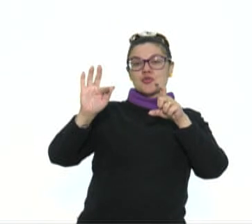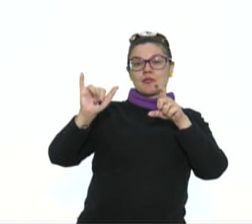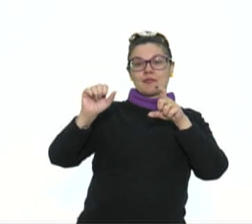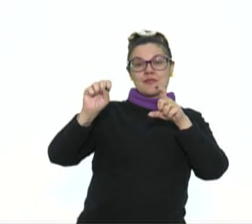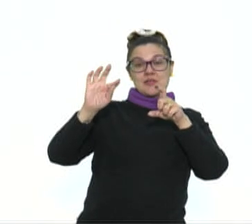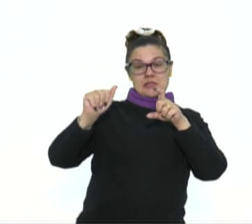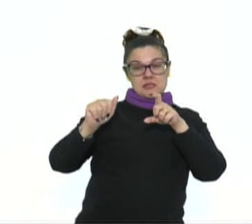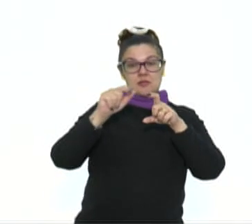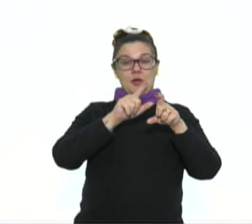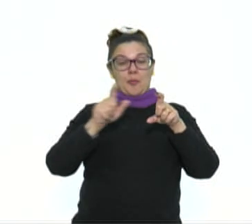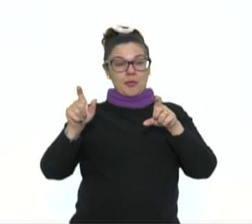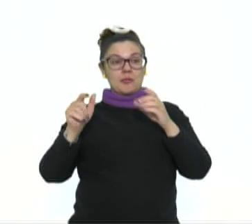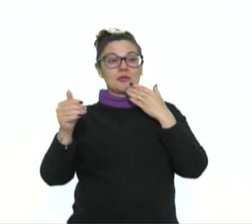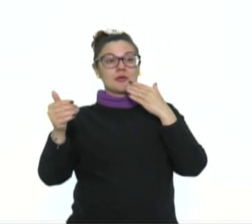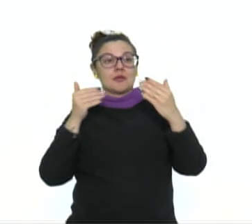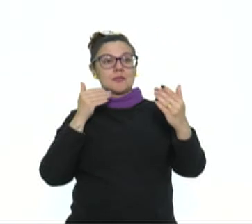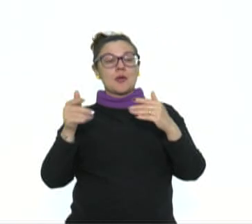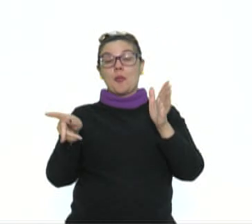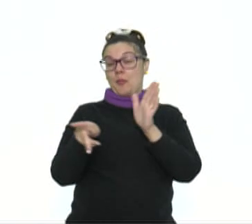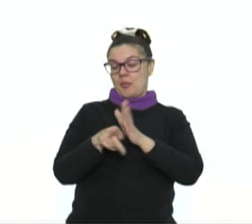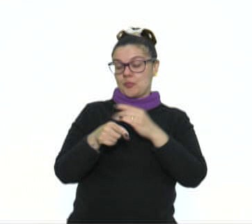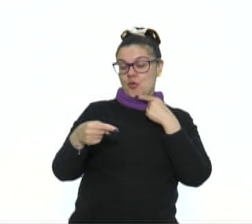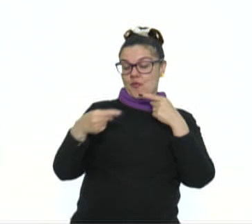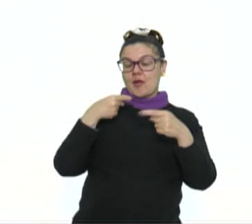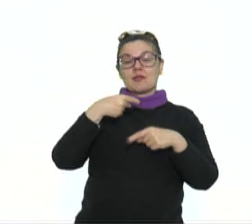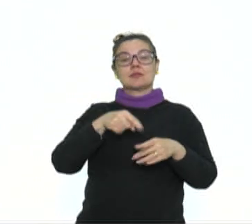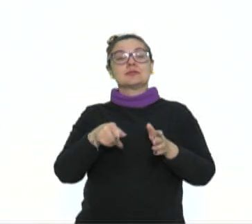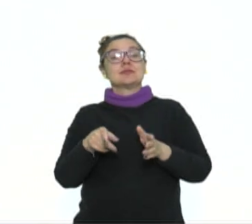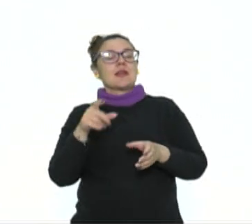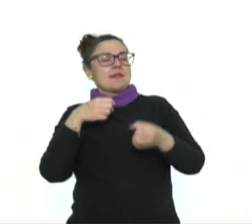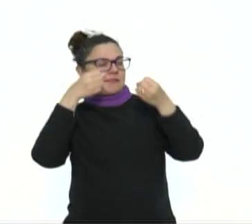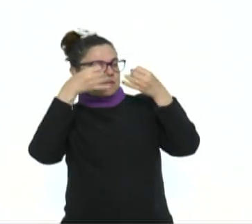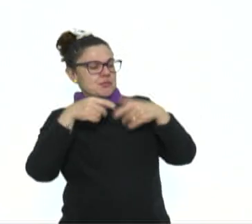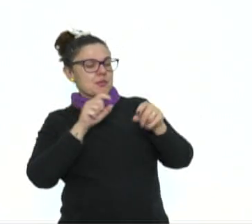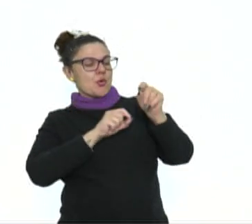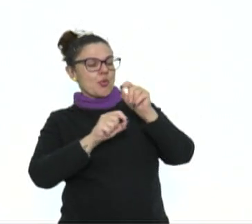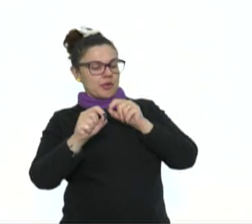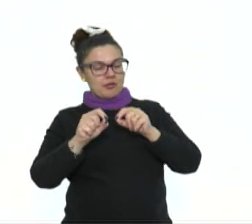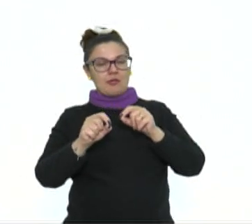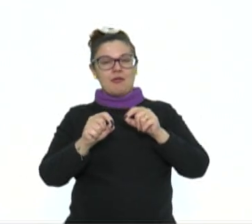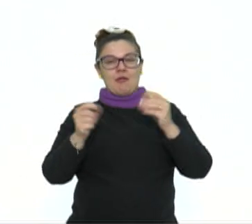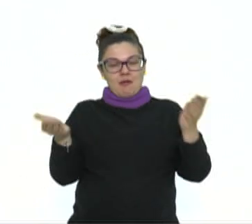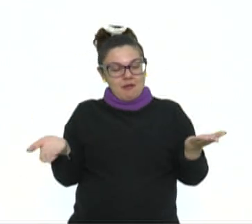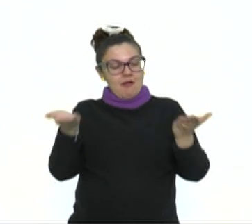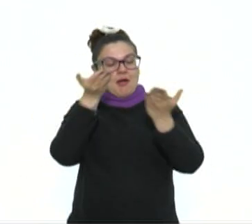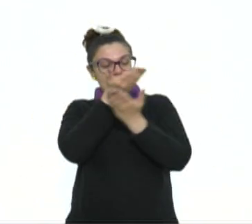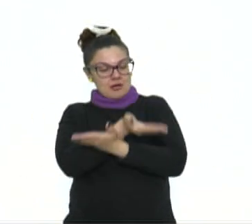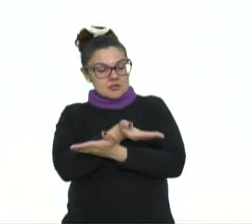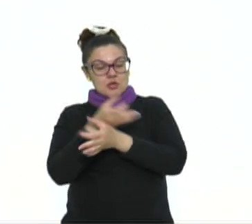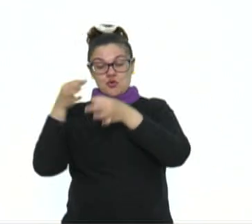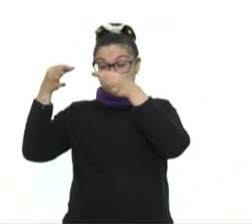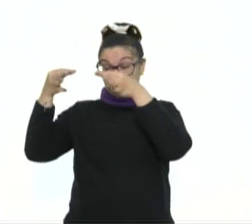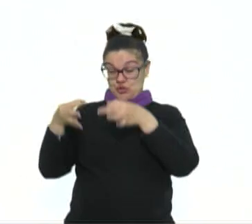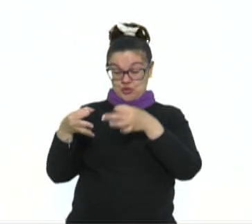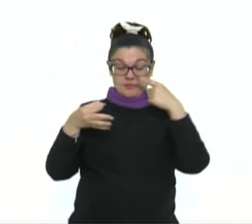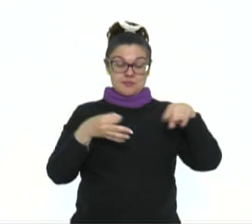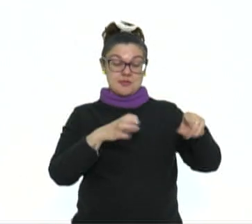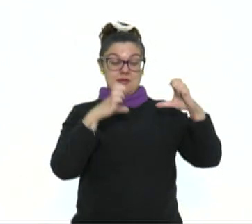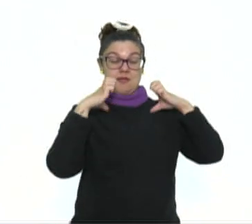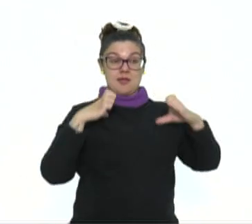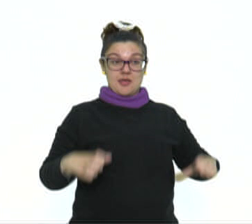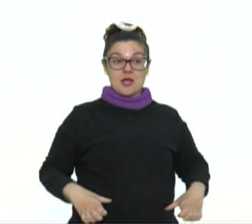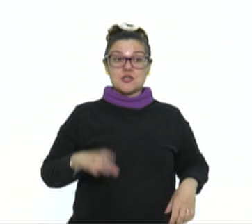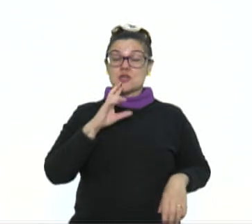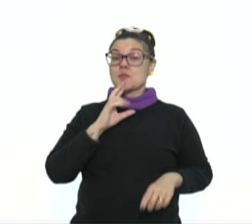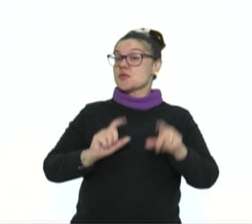personagem imortalizado no diálogo A República de Platão, sustentava que a correlação entre justiça e ética é o resultado de,